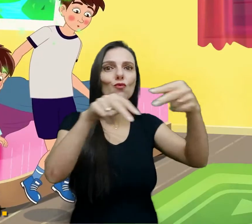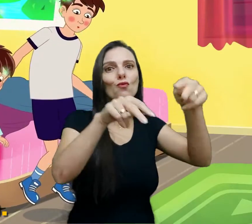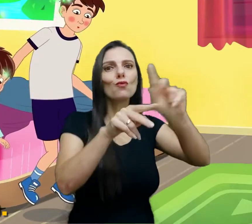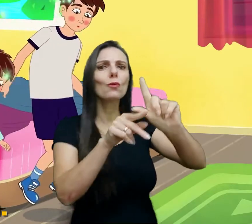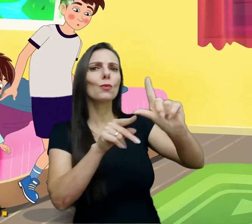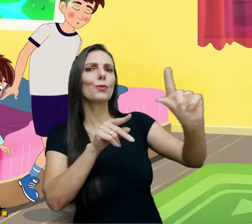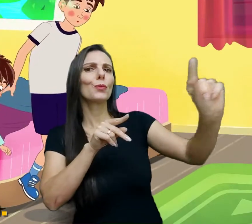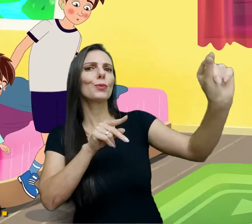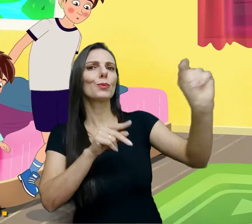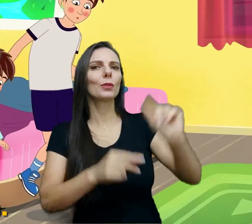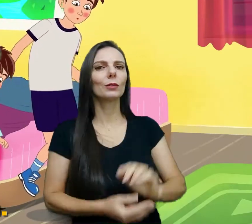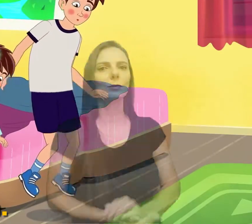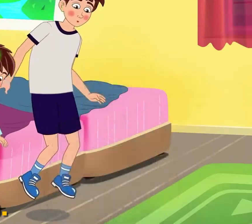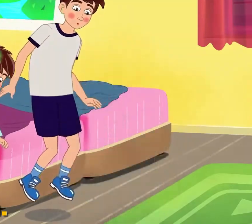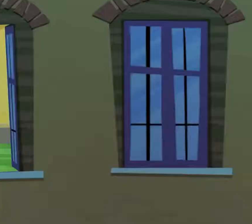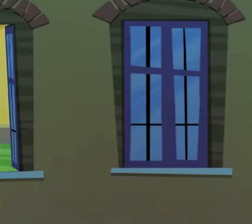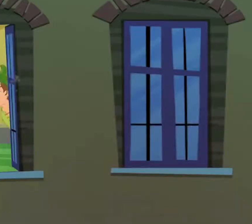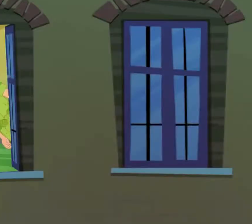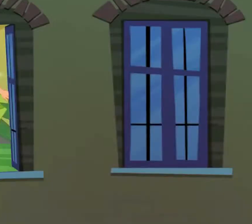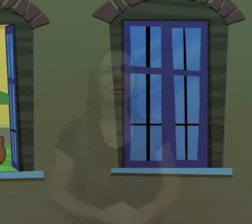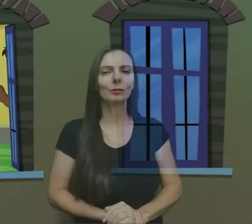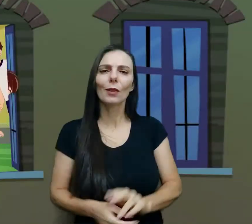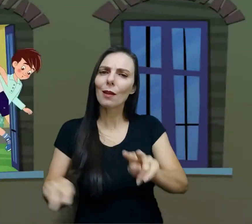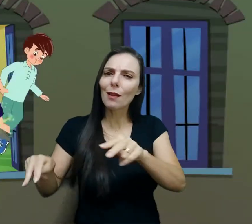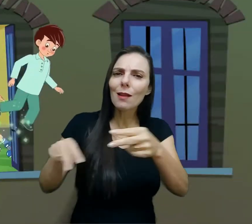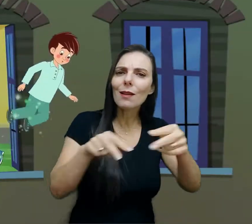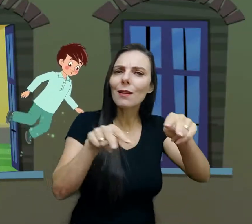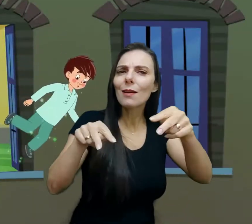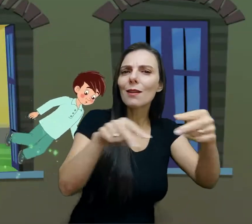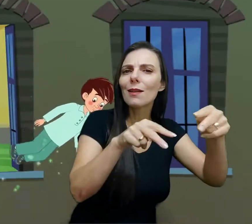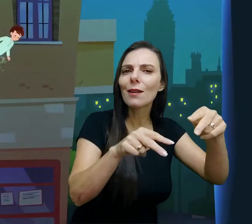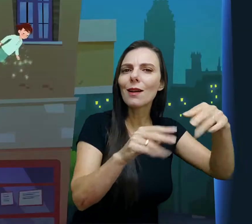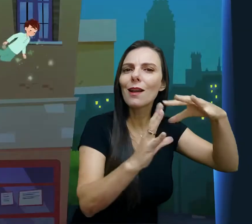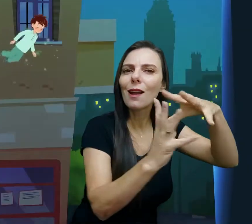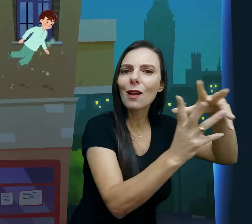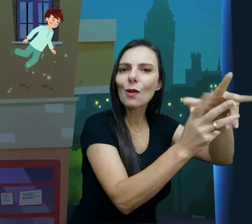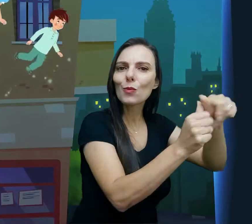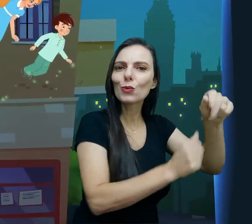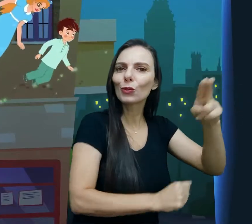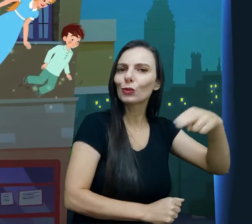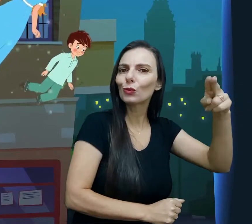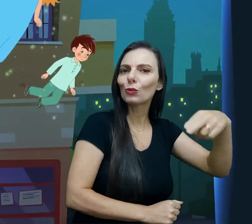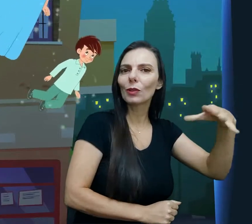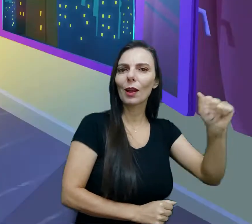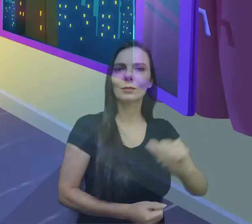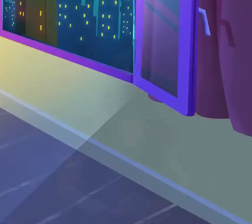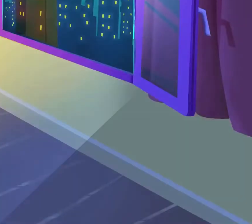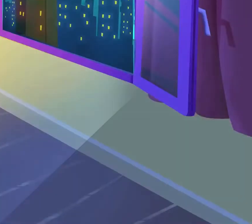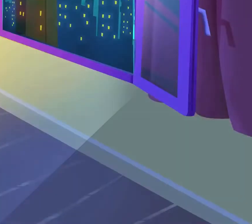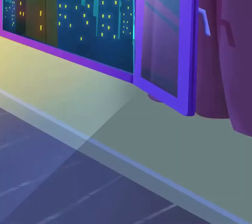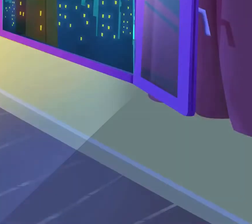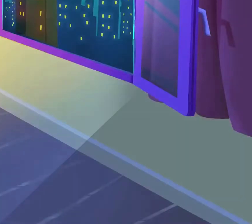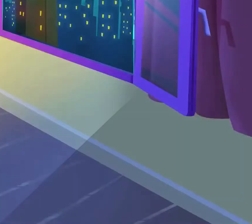E juntos deixaram a casa. Eles estavam indo para a Terra do Nunca.